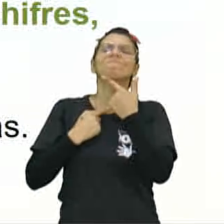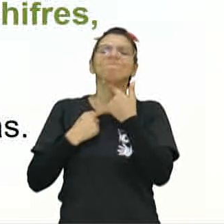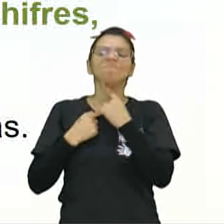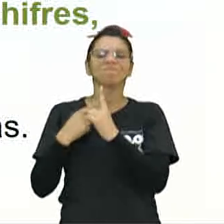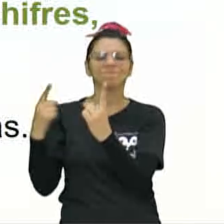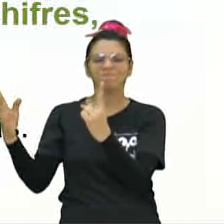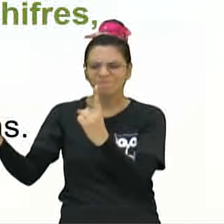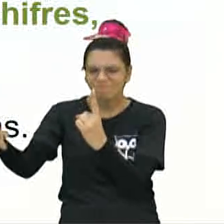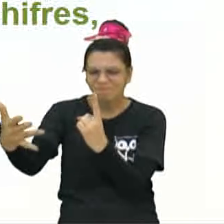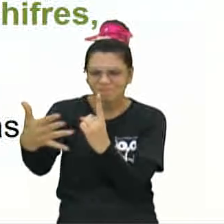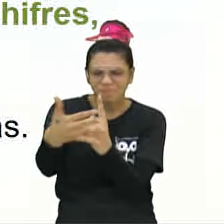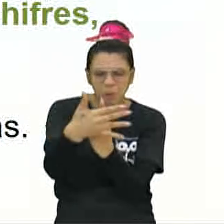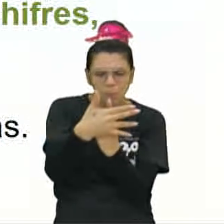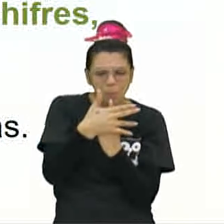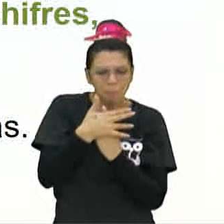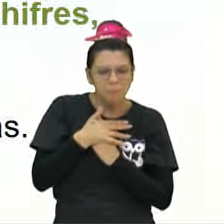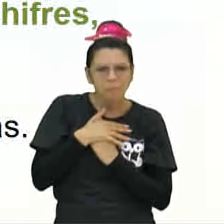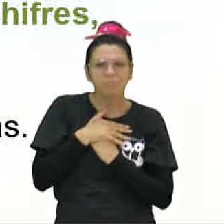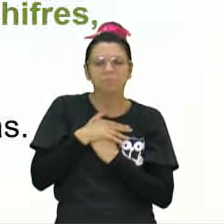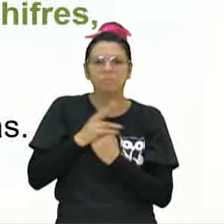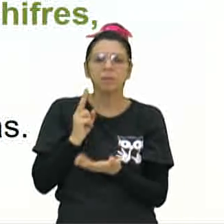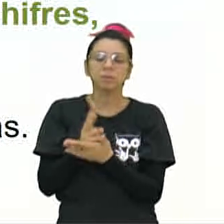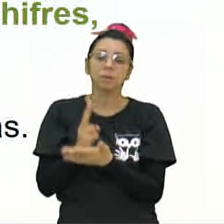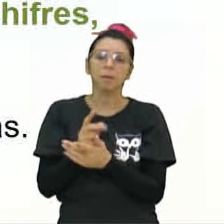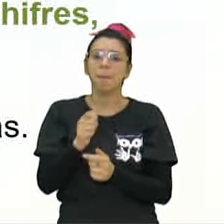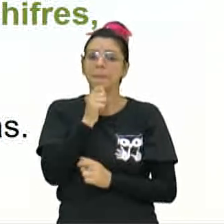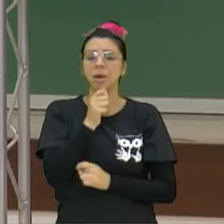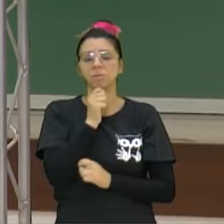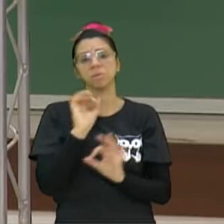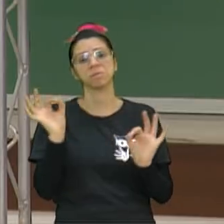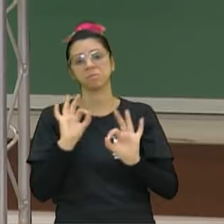para sempre, mas não adiantaria nada se fizesse